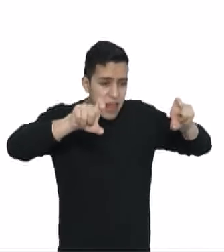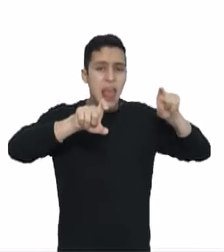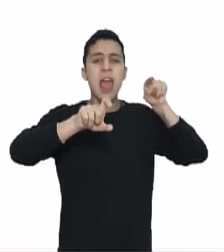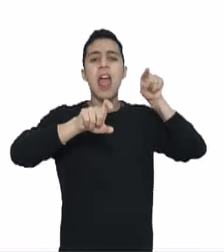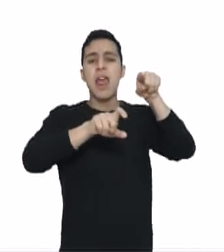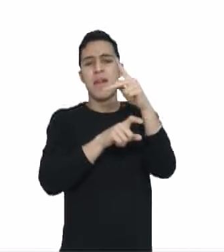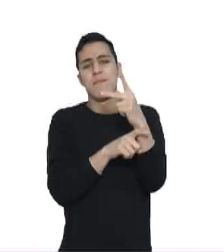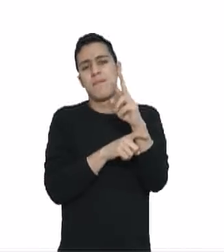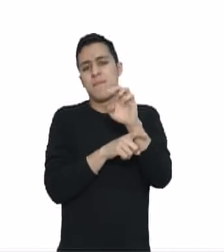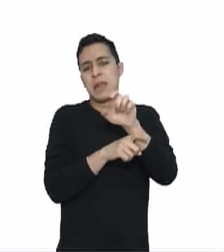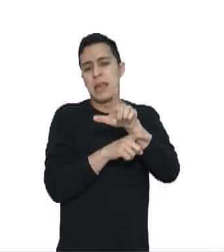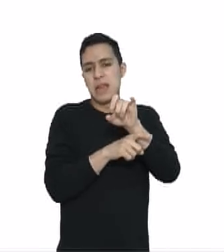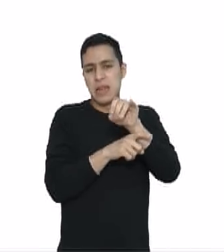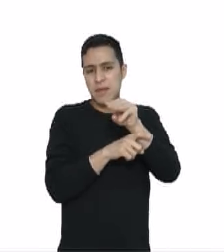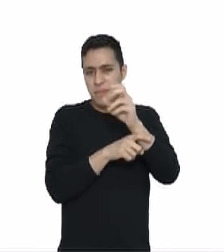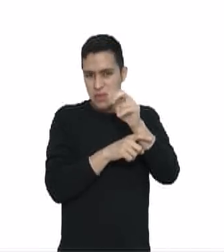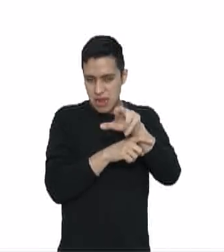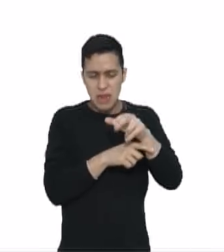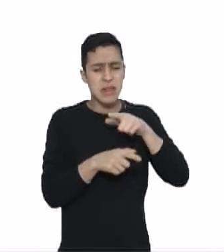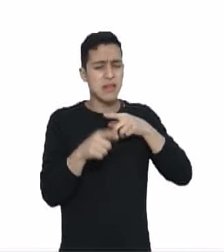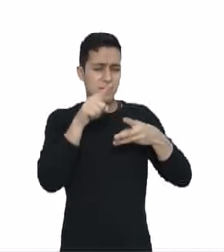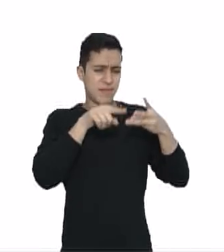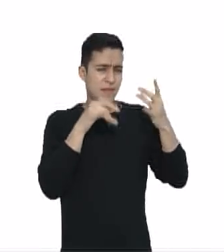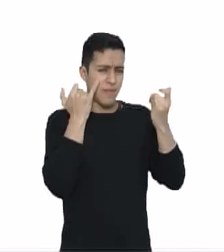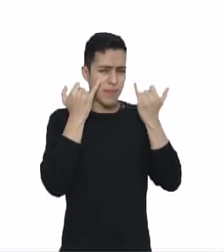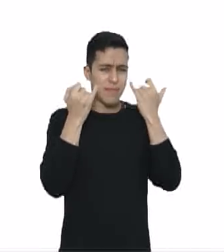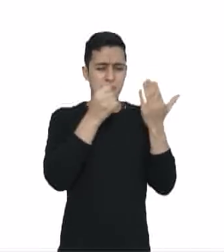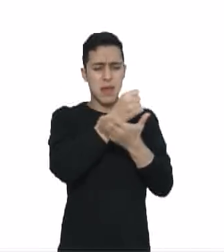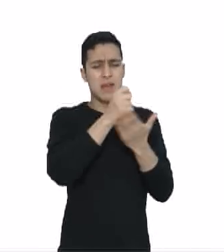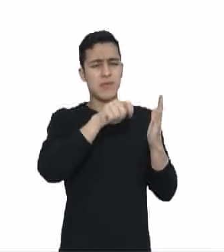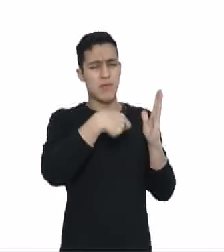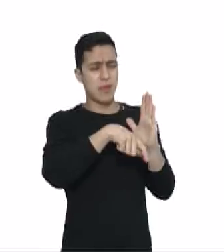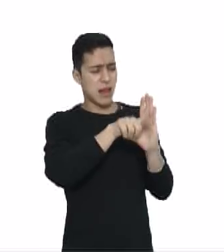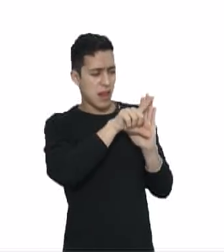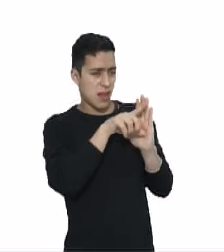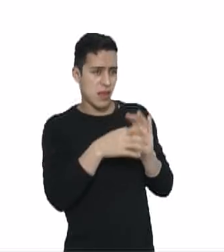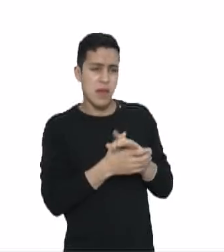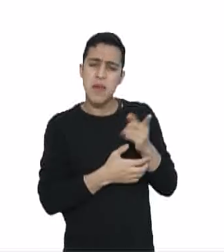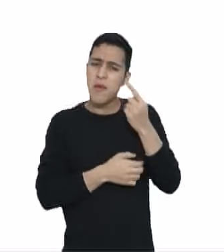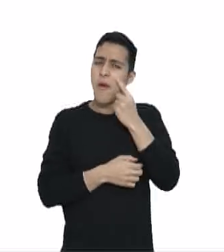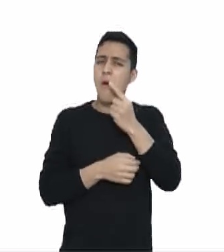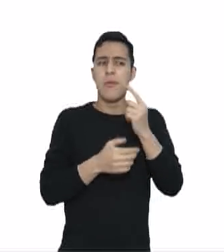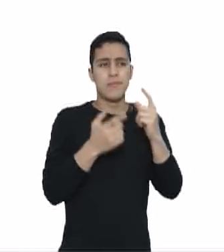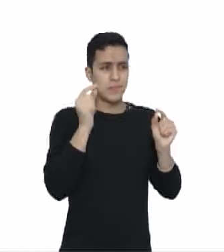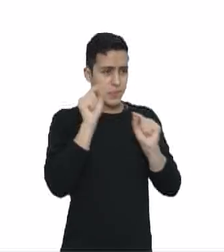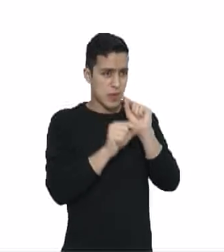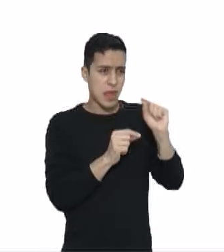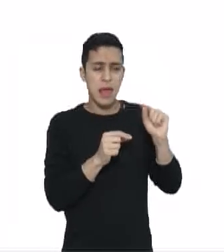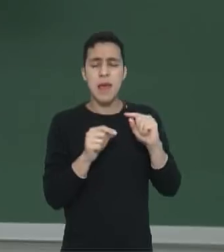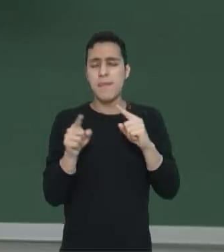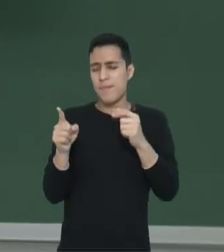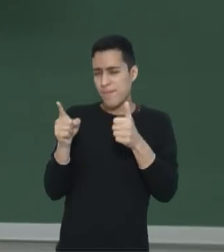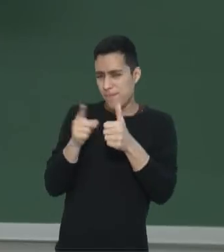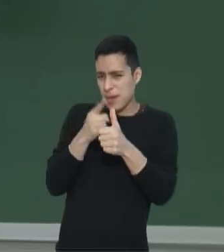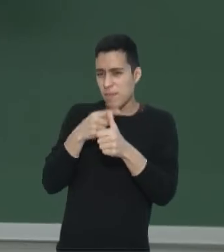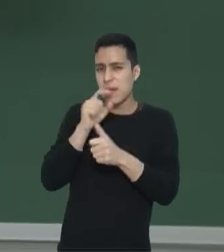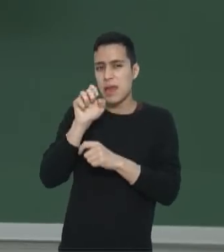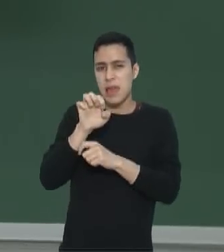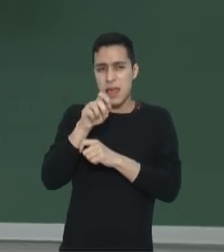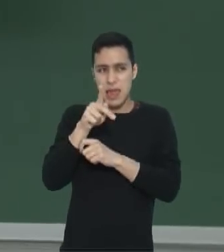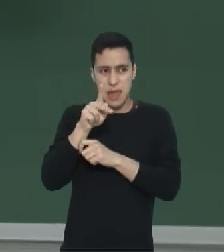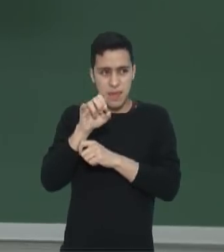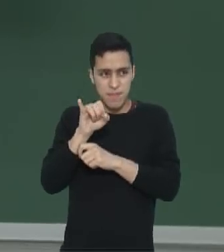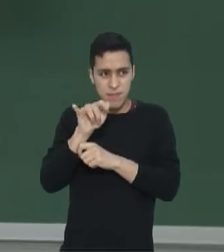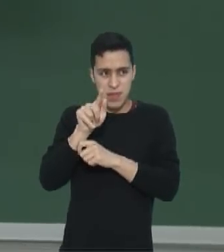3 informações básicas da lei, certo? Que são essas aqui. A preliminar é formada da